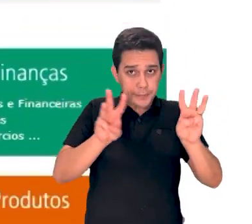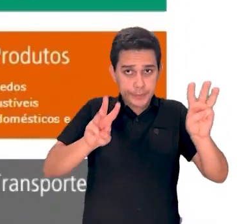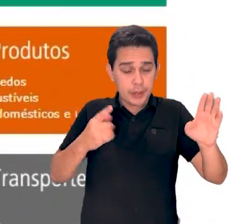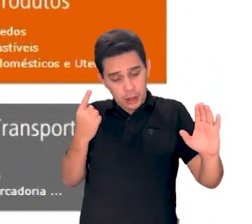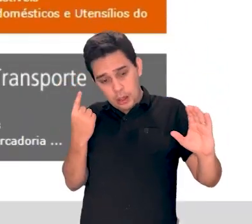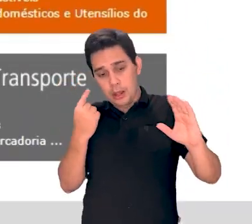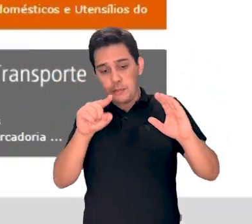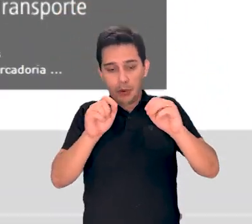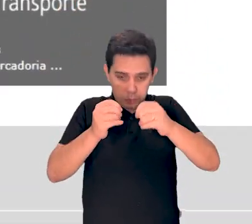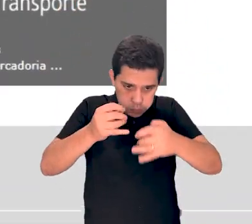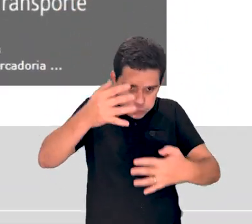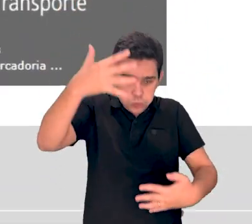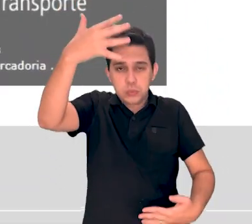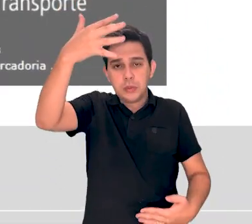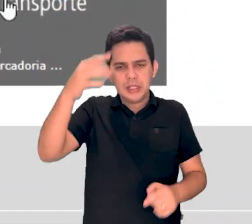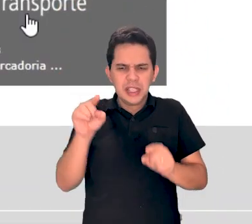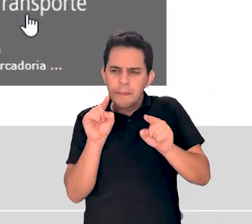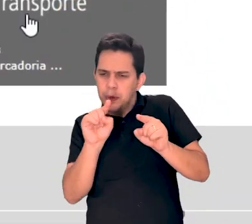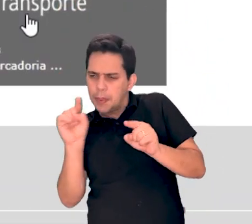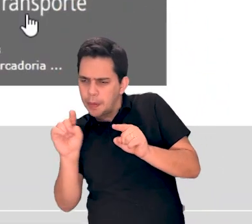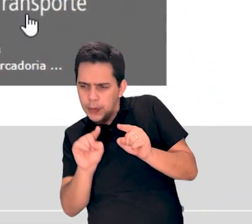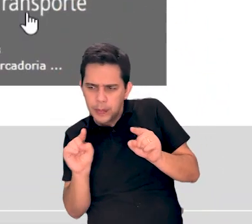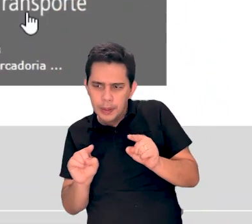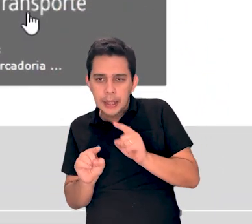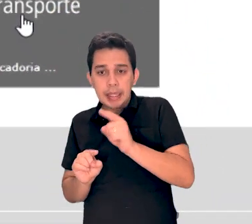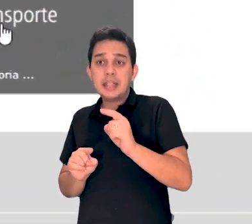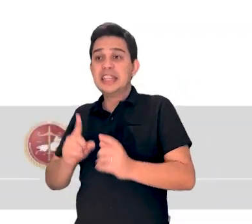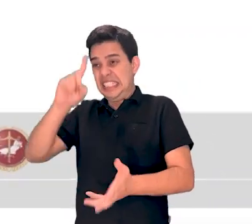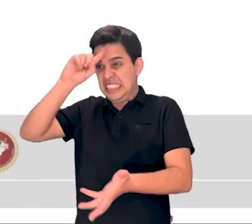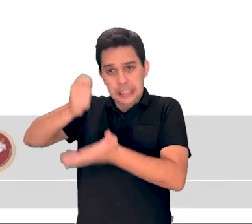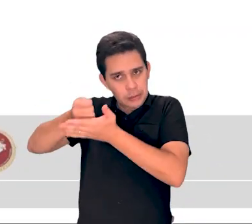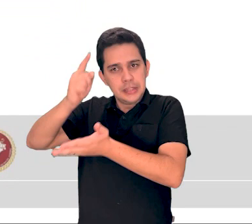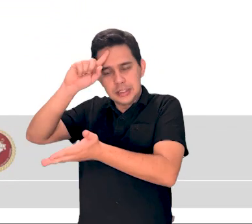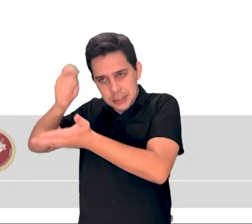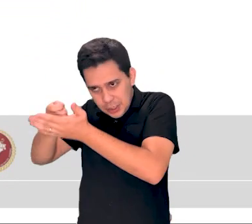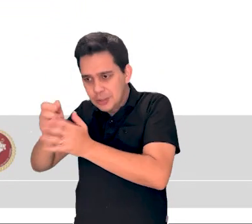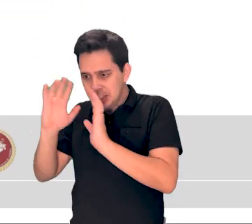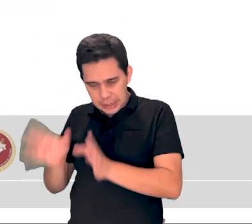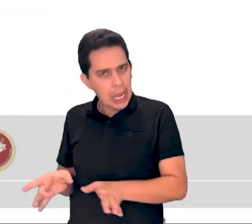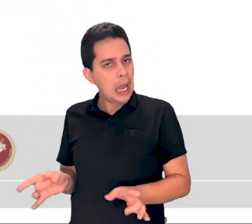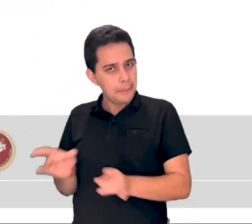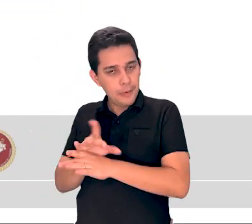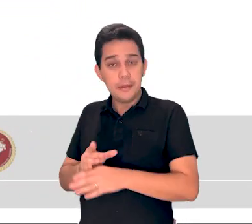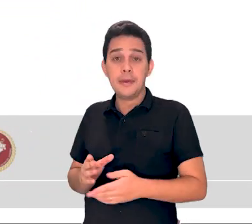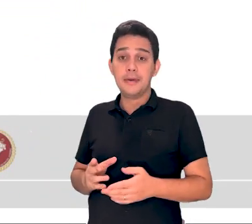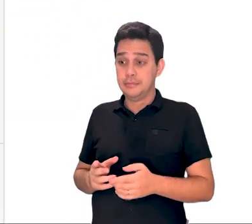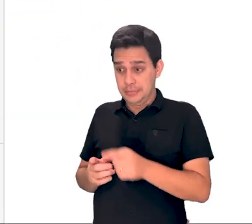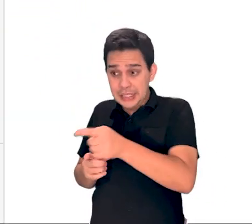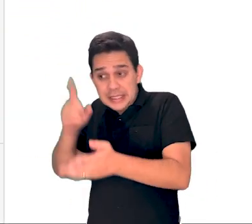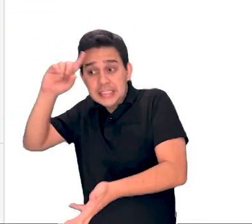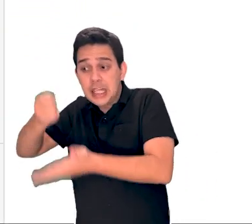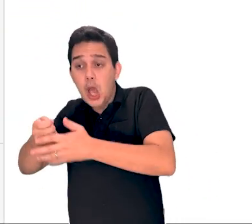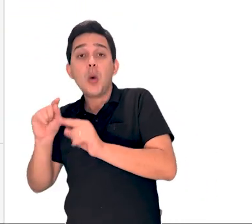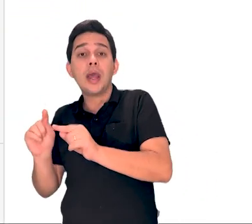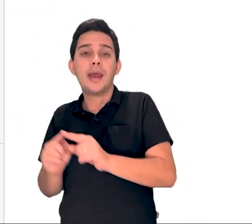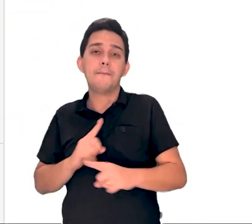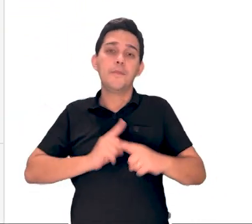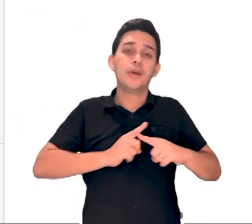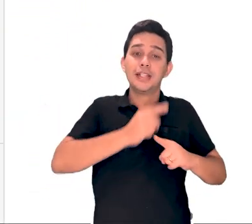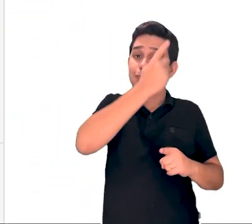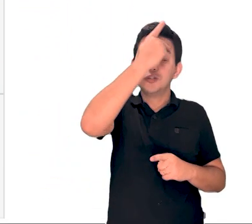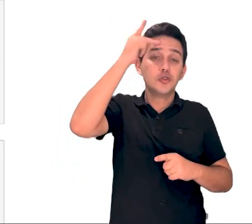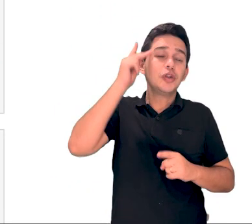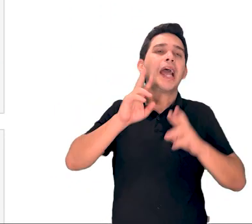podem ser o caso do reclamante entendeu Até digital conversando outro dia sobre essa possibilidade de fazer um